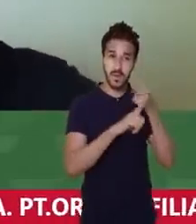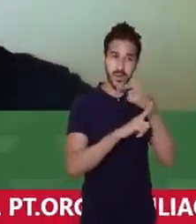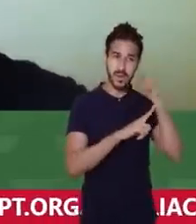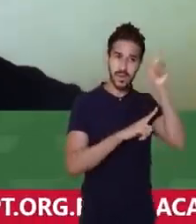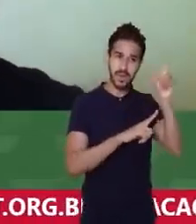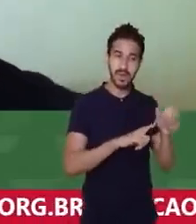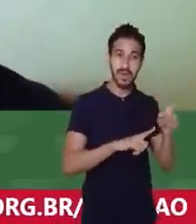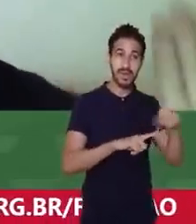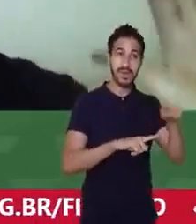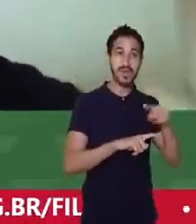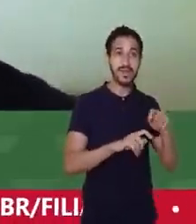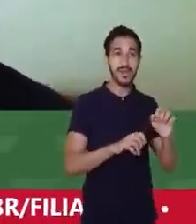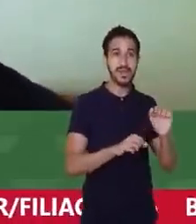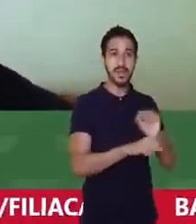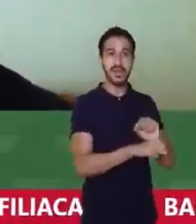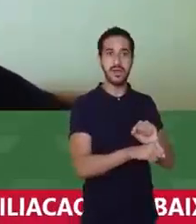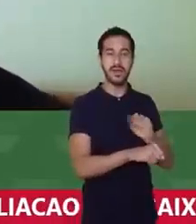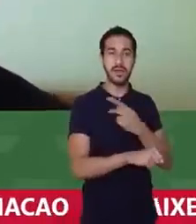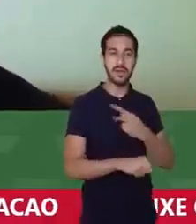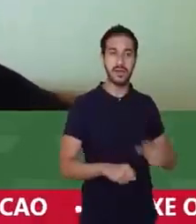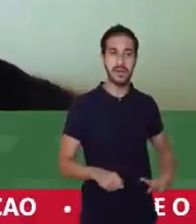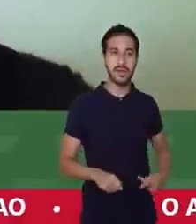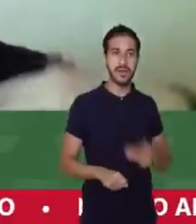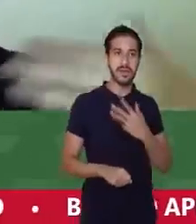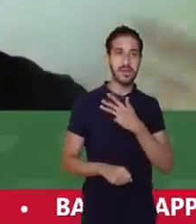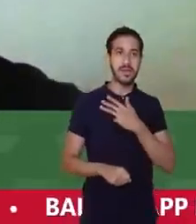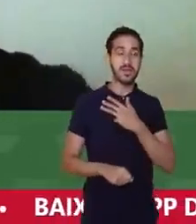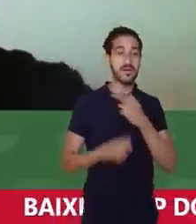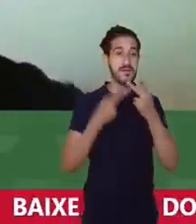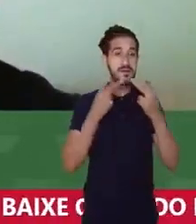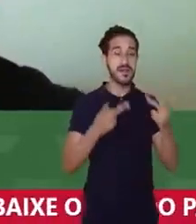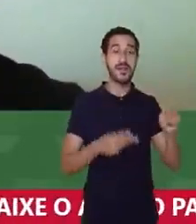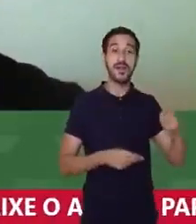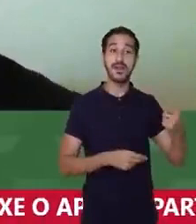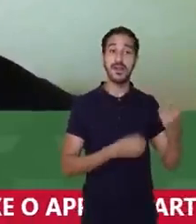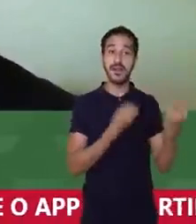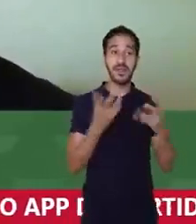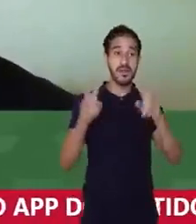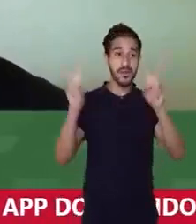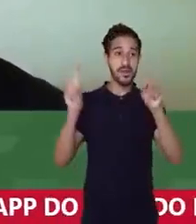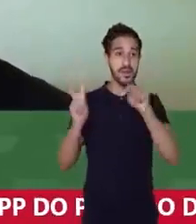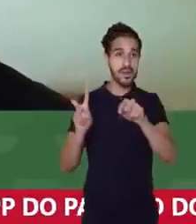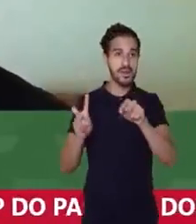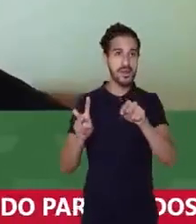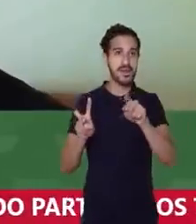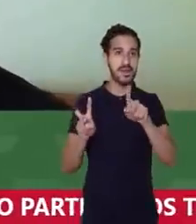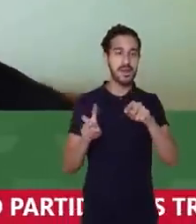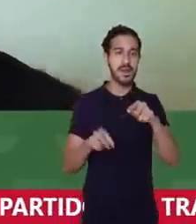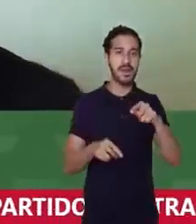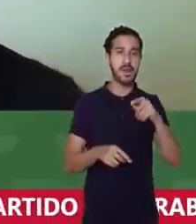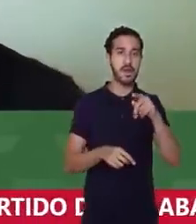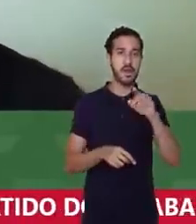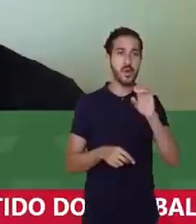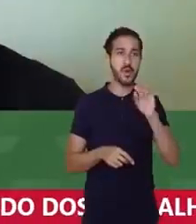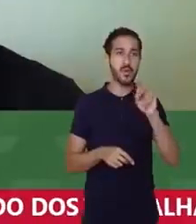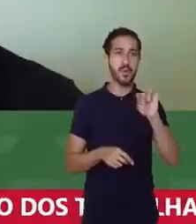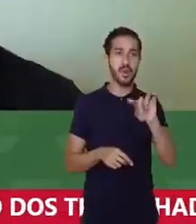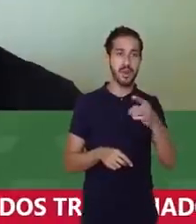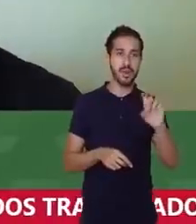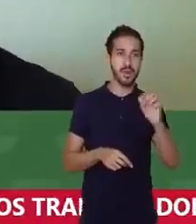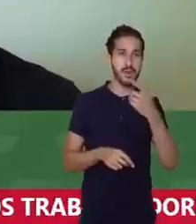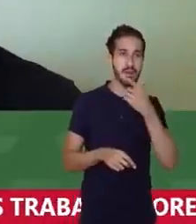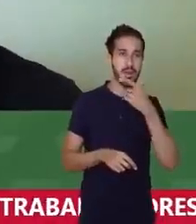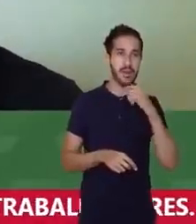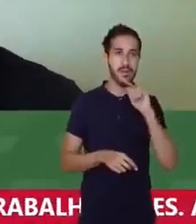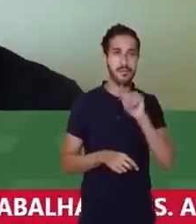Eles impediram o presidente de falar. E quem deu isso a ele, essa punição a ele,